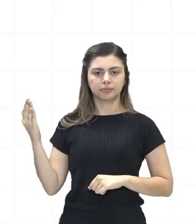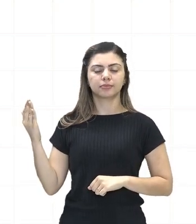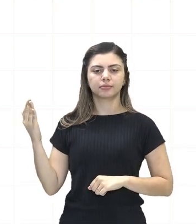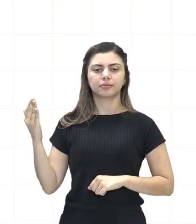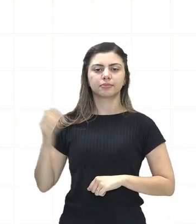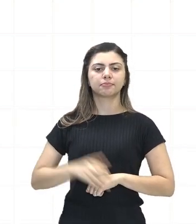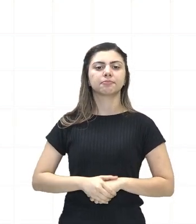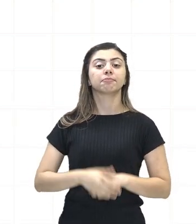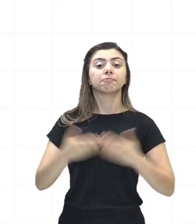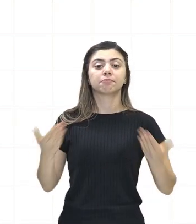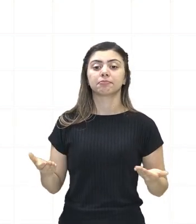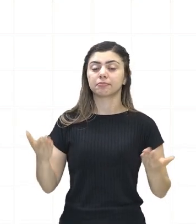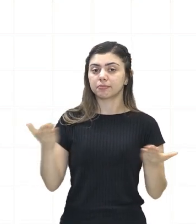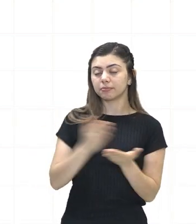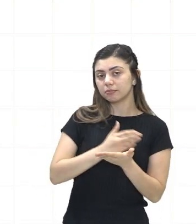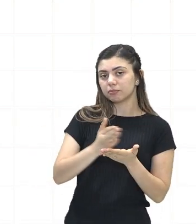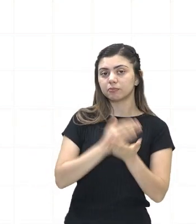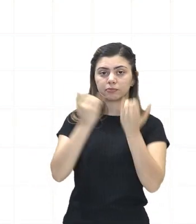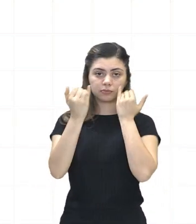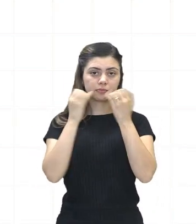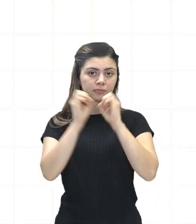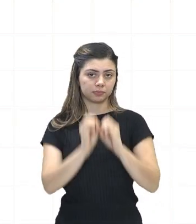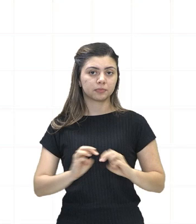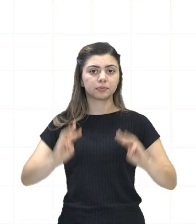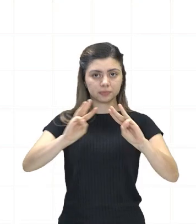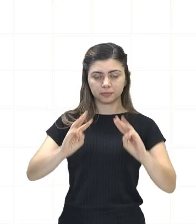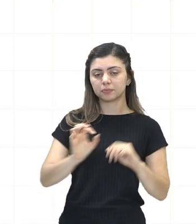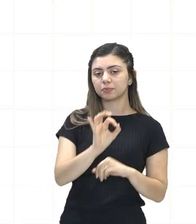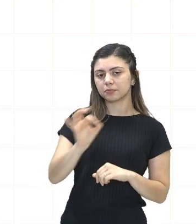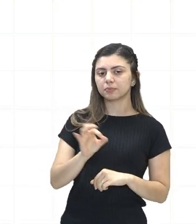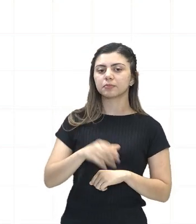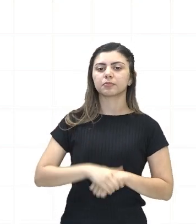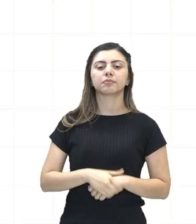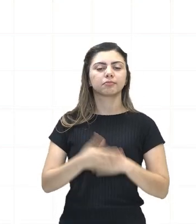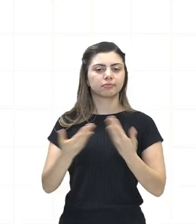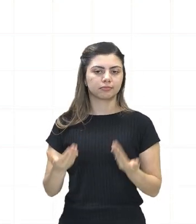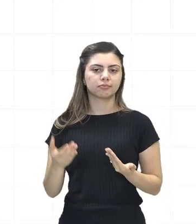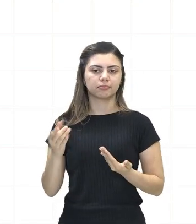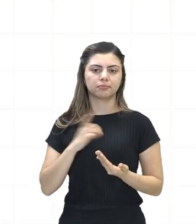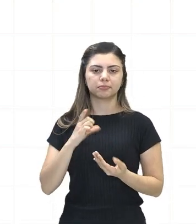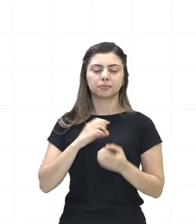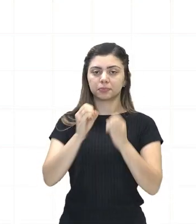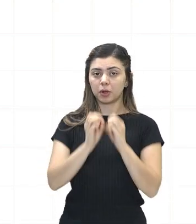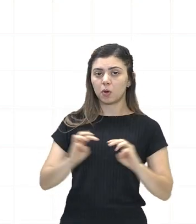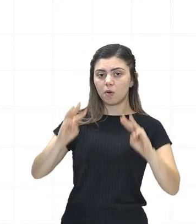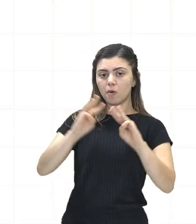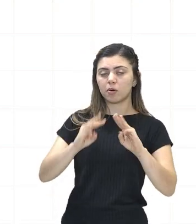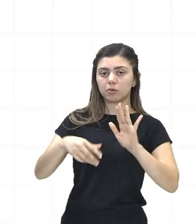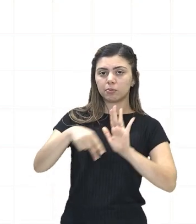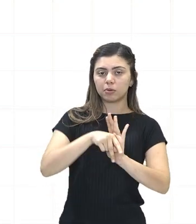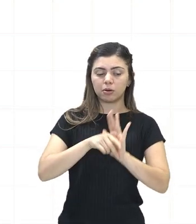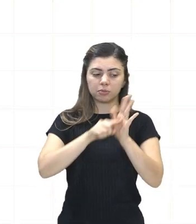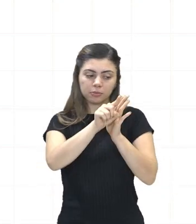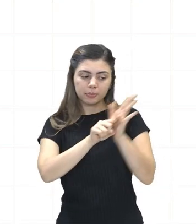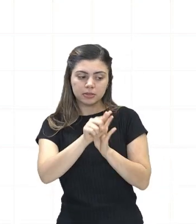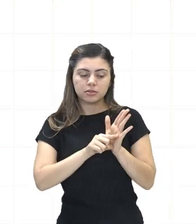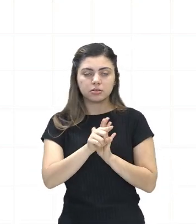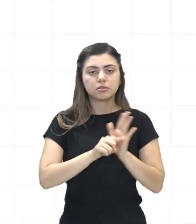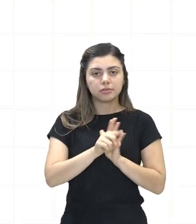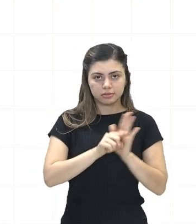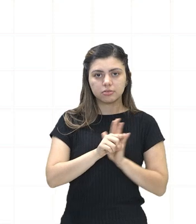mesmo, da ONU, né, desse órgão da ONU, aí, o Alto Comissariado das Nações Unidas para Refugiados, onde eles